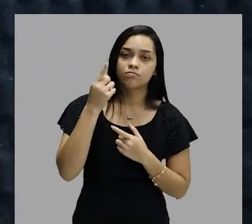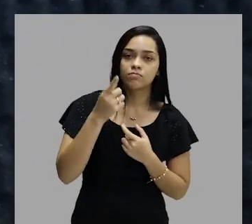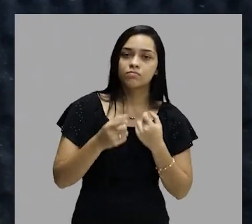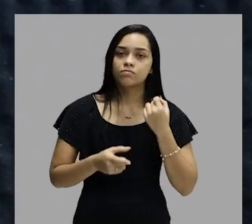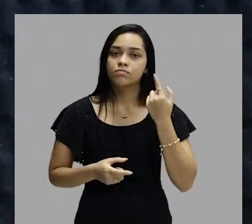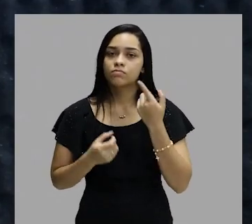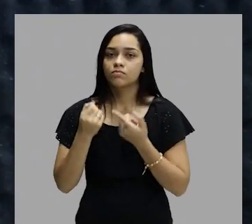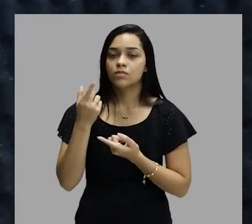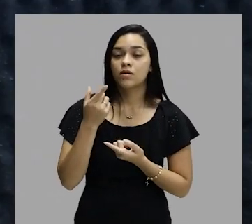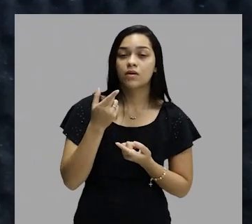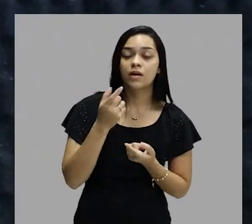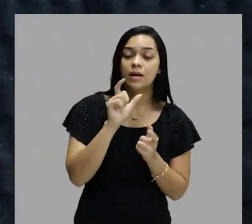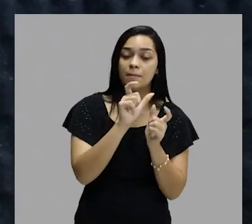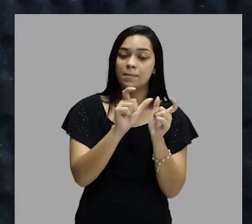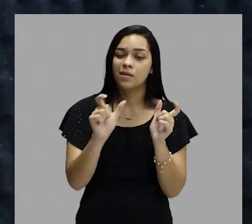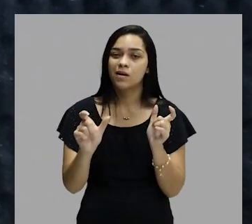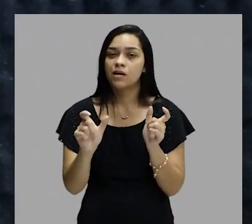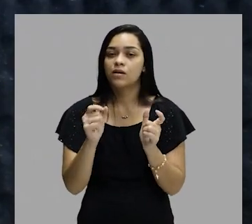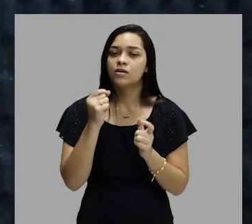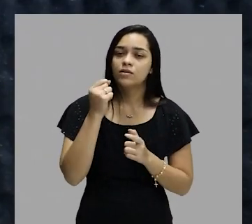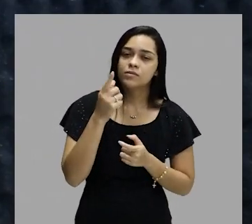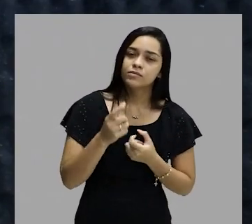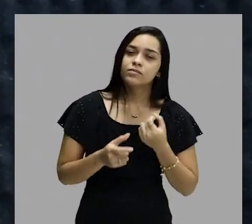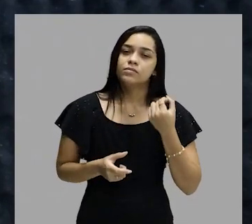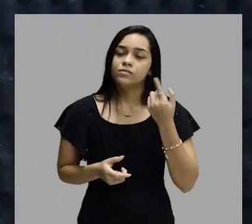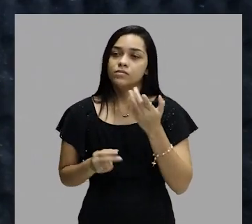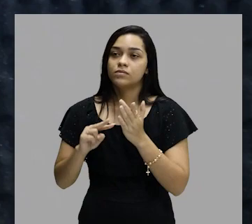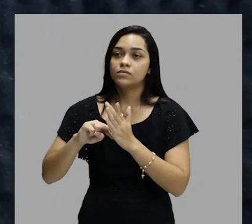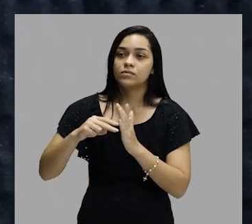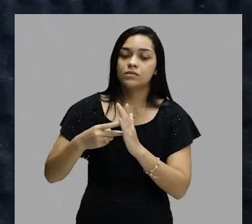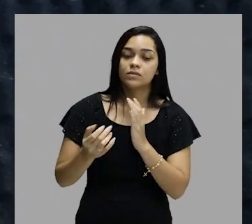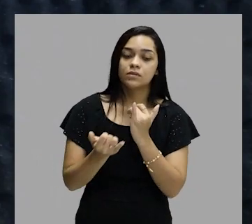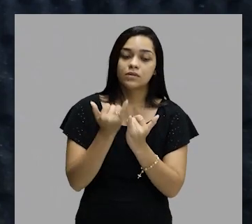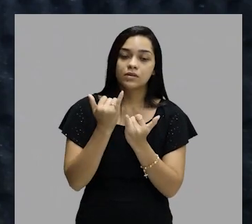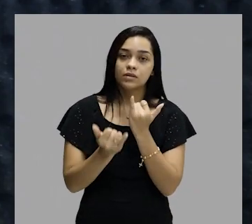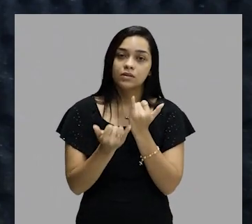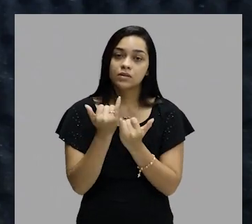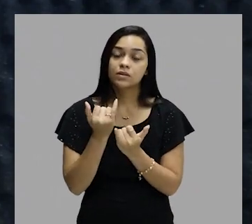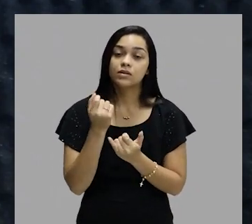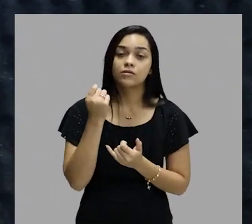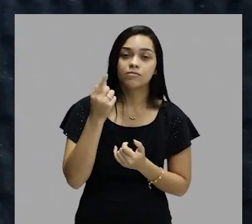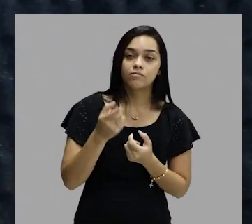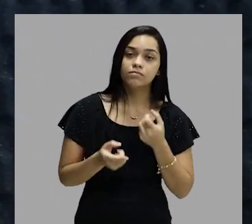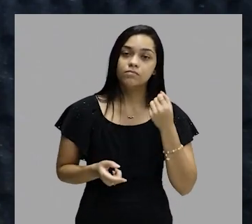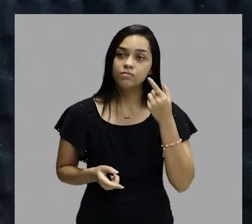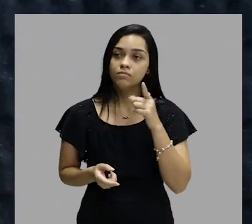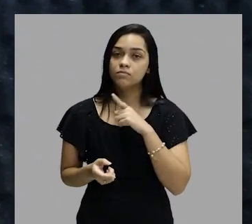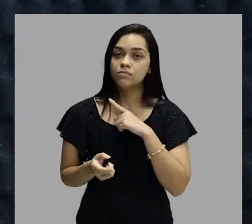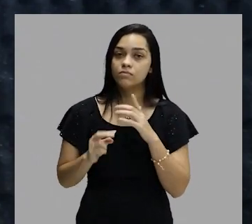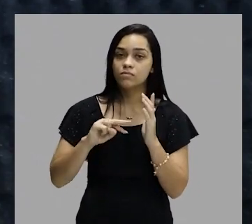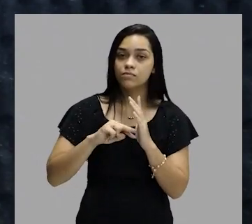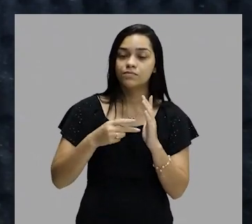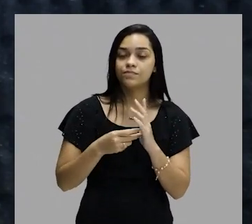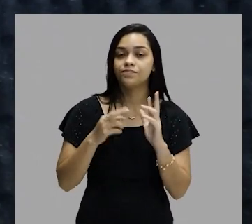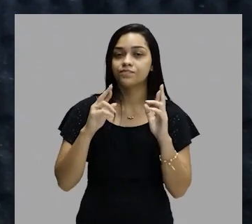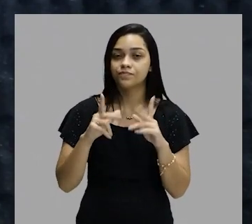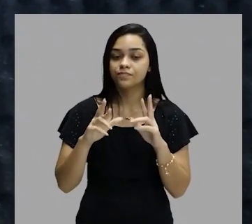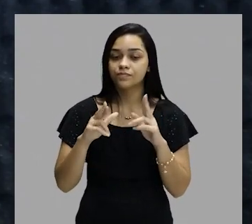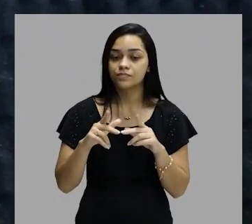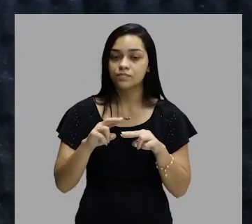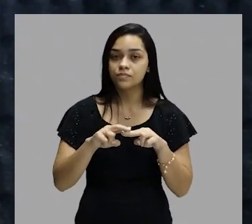são palavras que às vezes vão ter significado parecido e às vezes vão ter significado diferente. Por isso